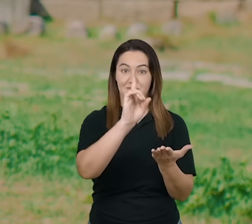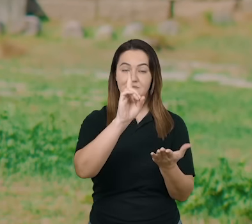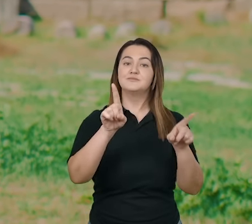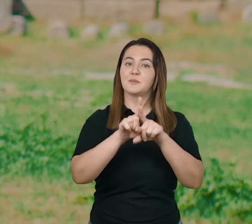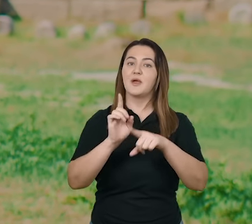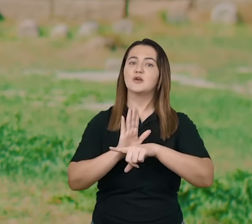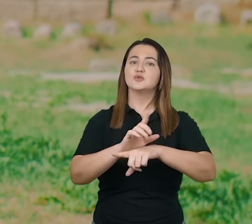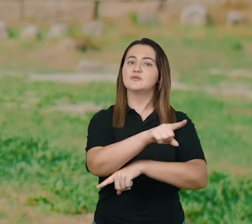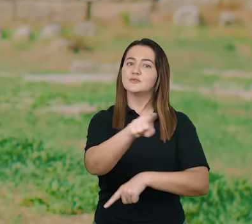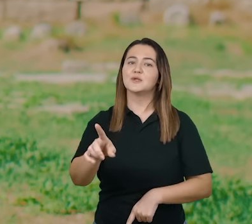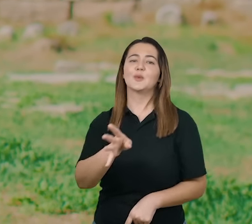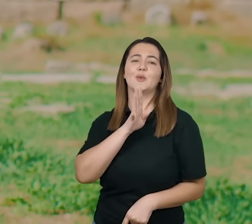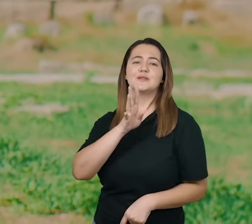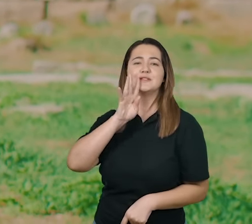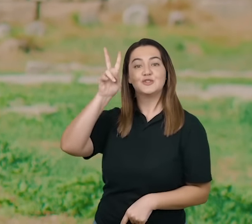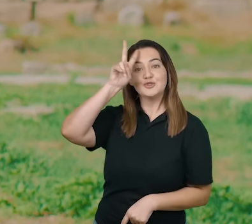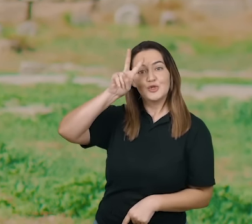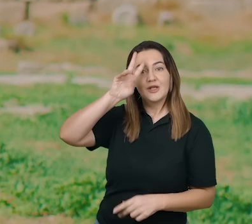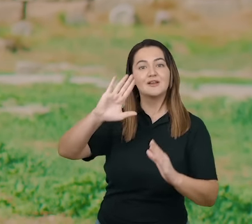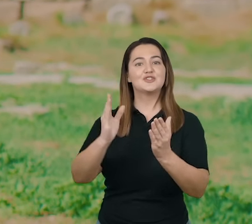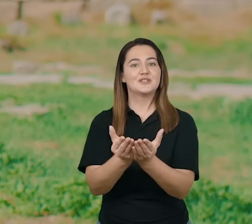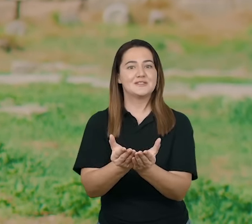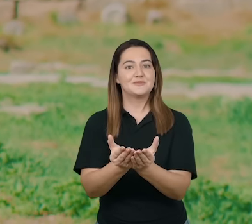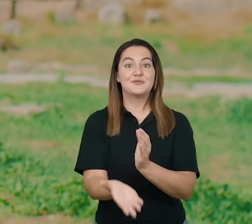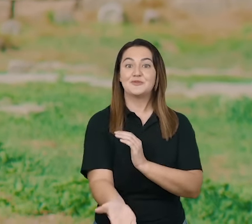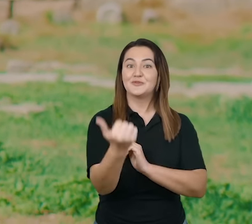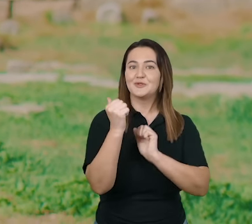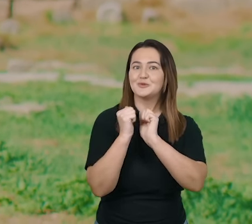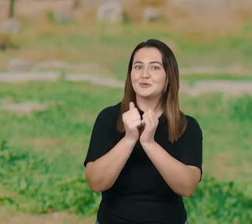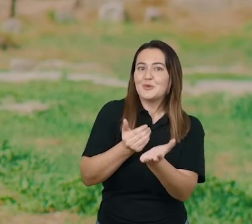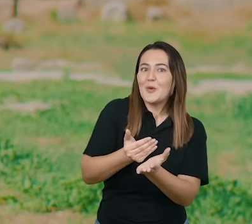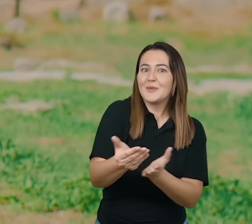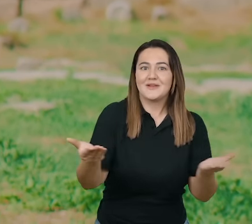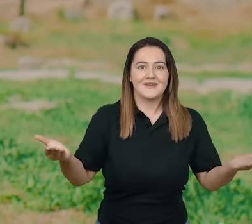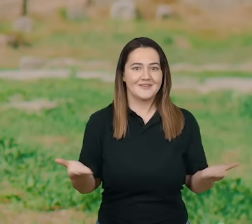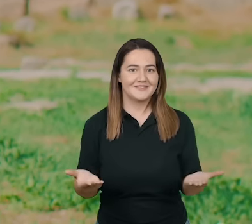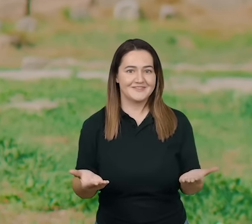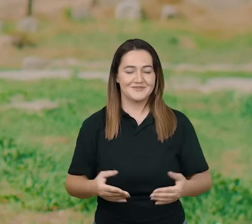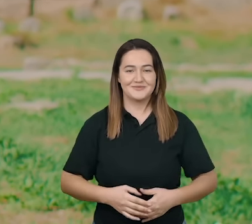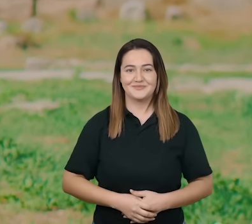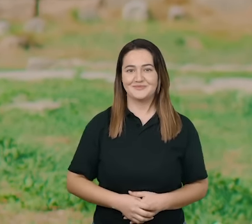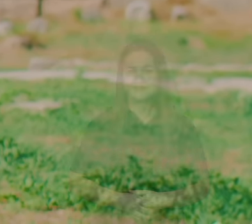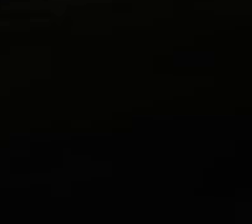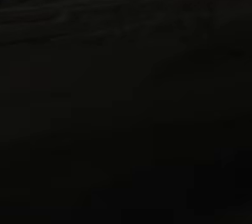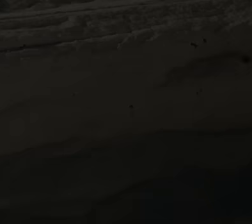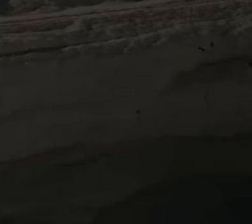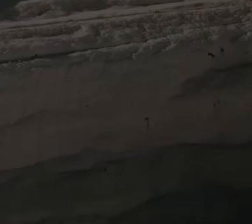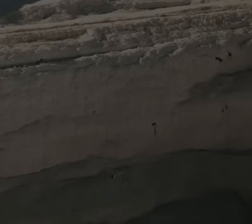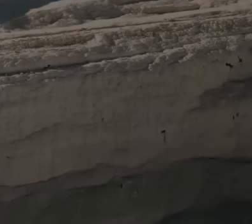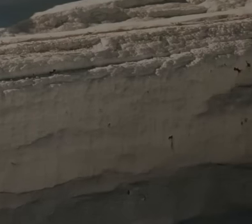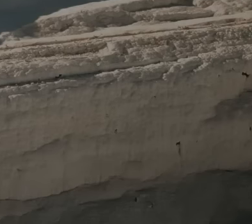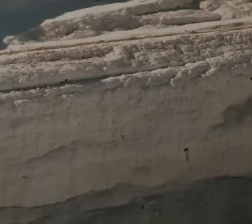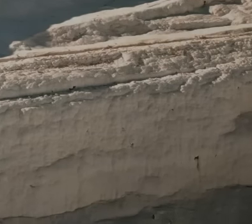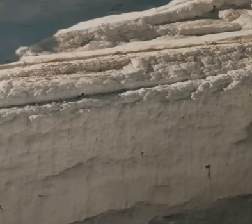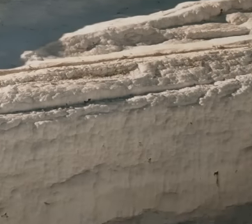e ajudem você a conhecer a história do cristianismo. Não sai daí porque o programa de hoje está só começando.